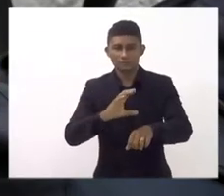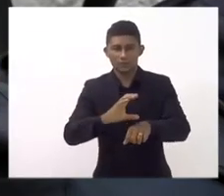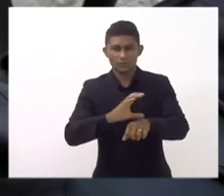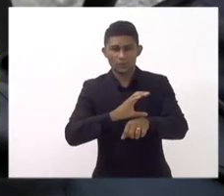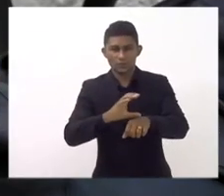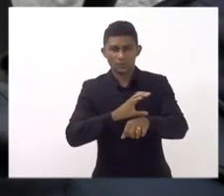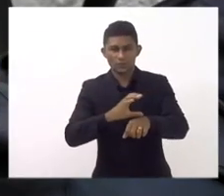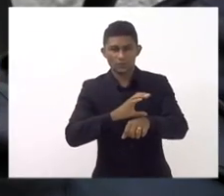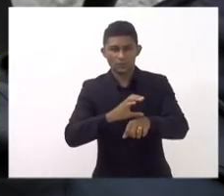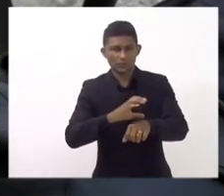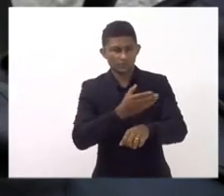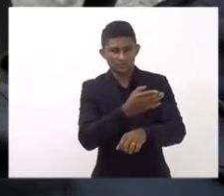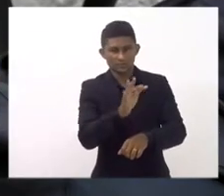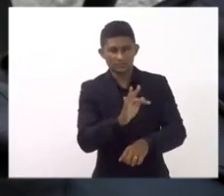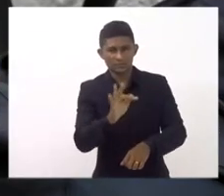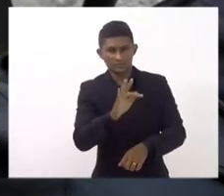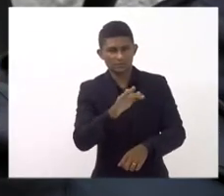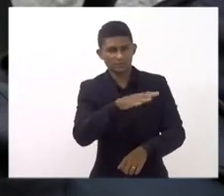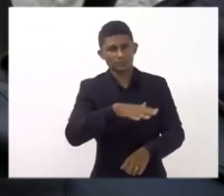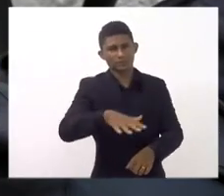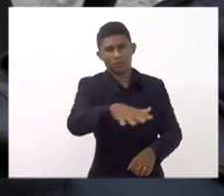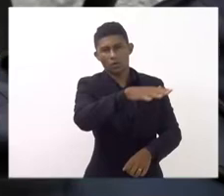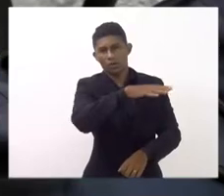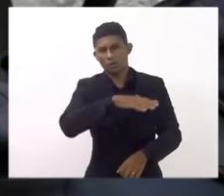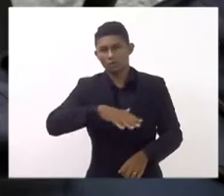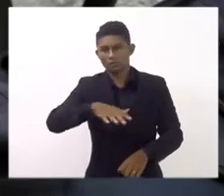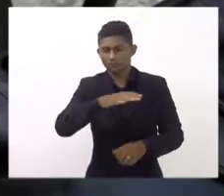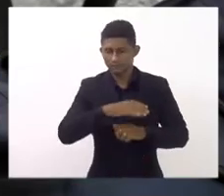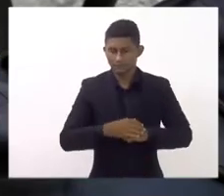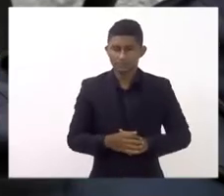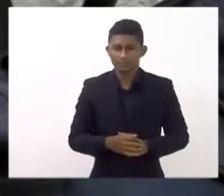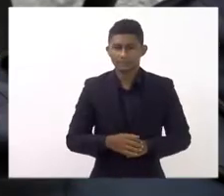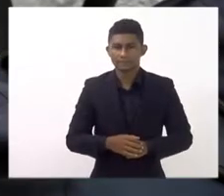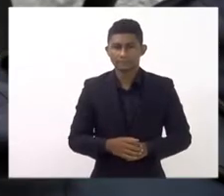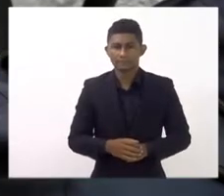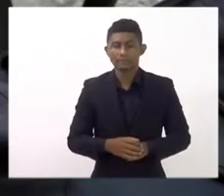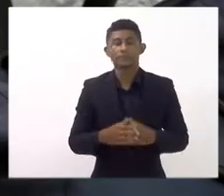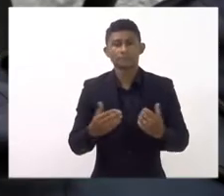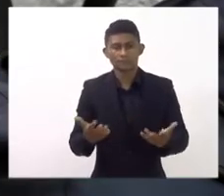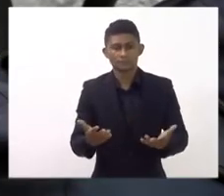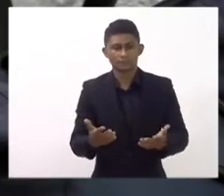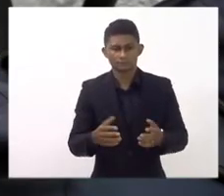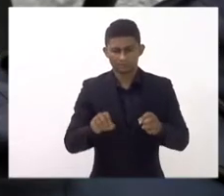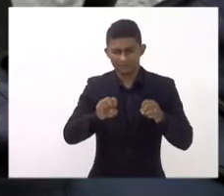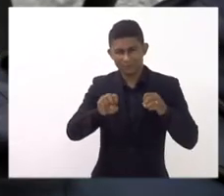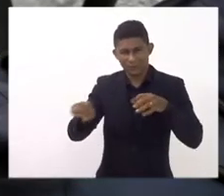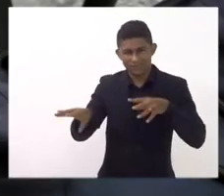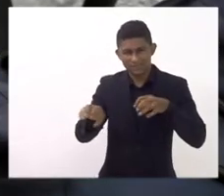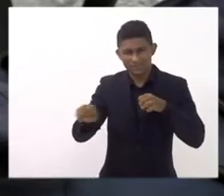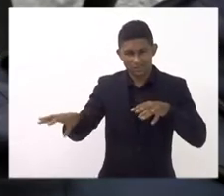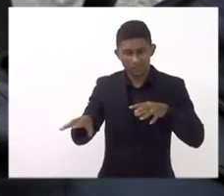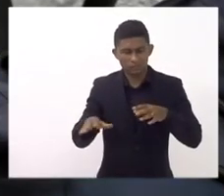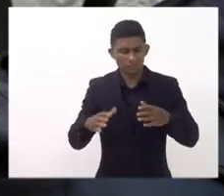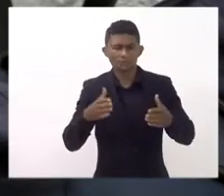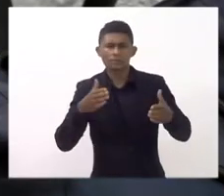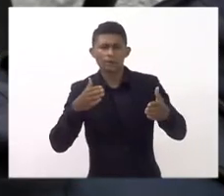subsequentes. É fundamental entendermos que o acesso à educação ele não basta apenas